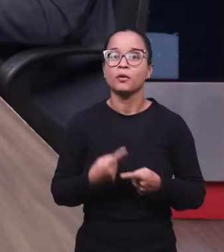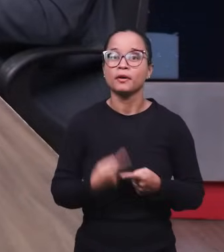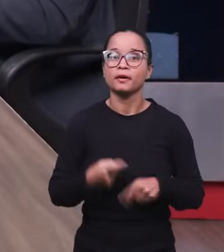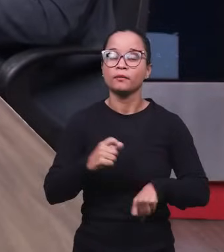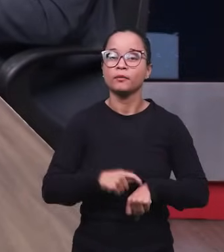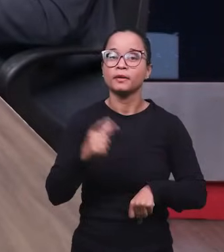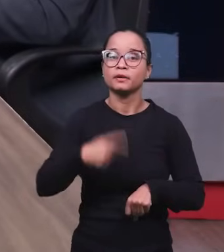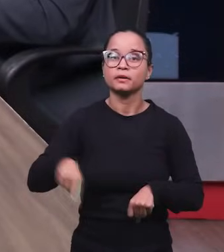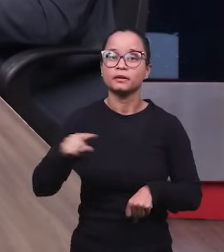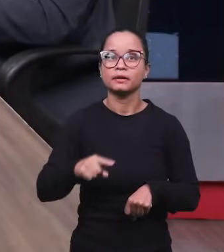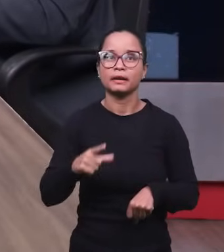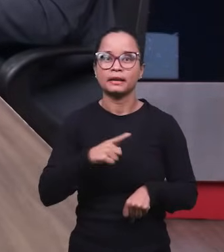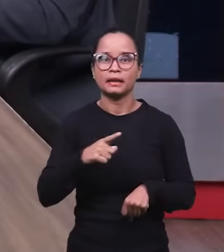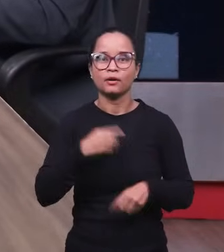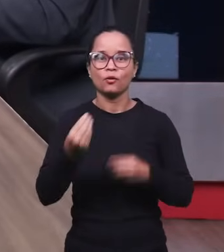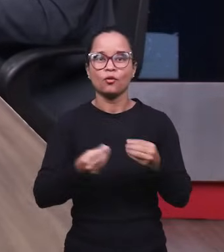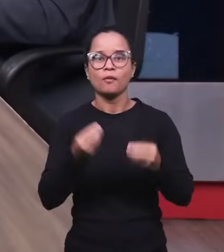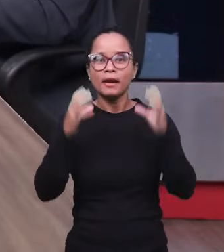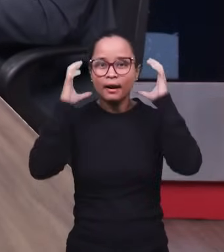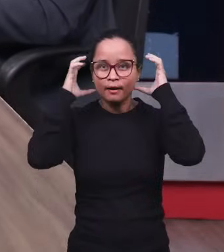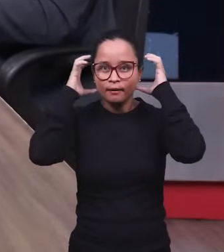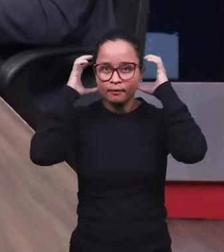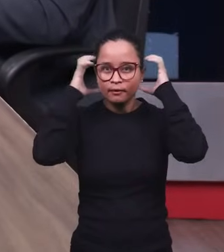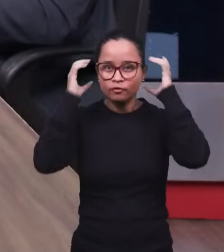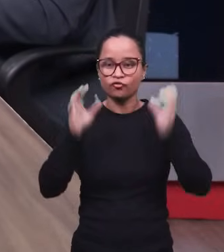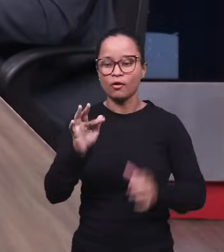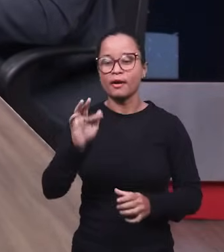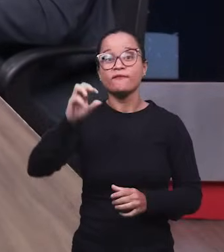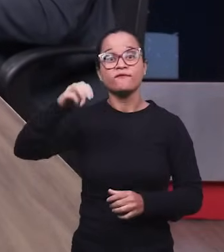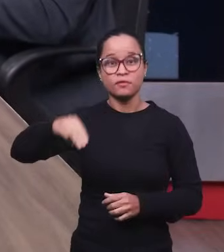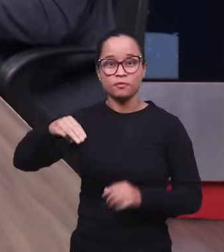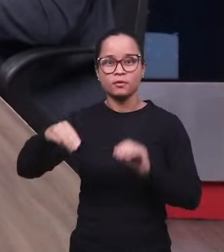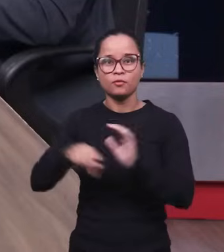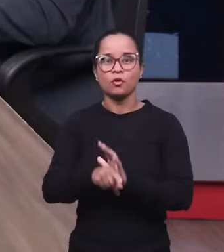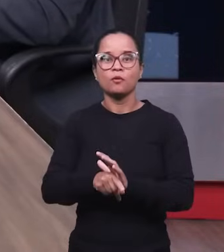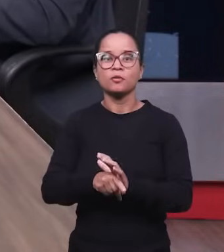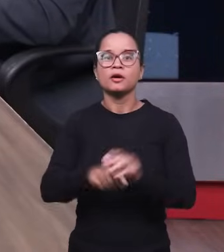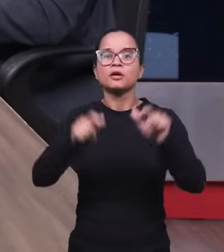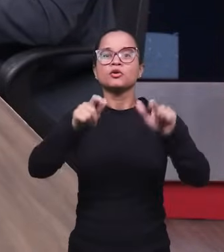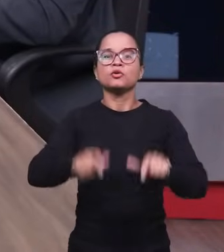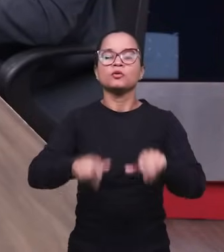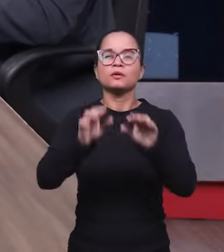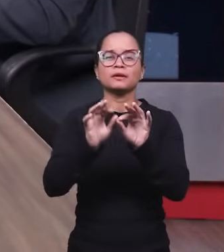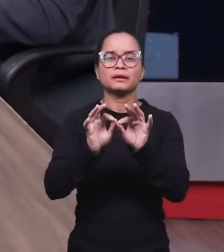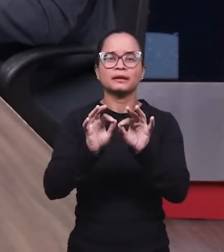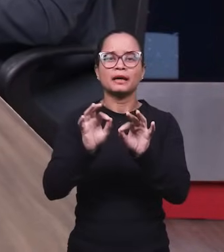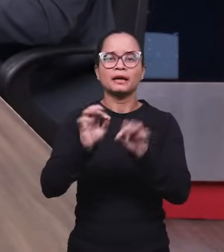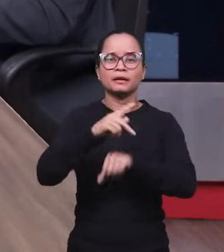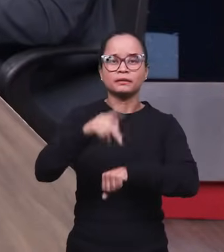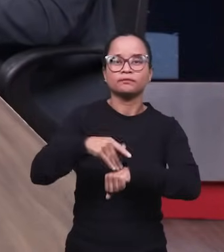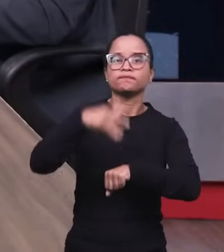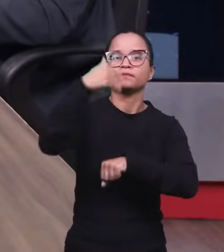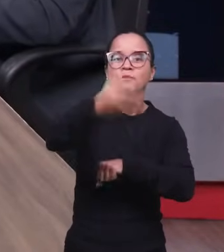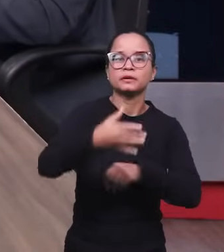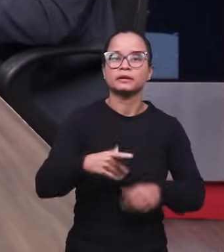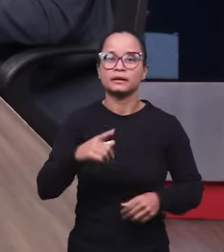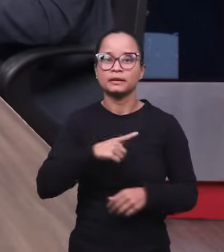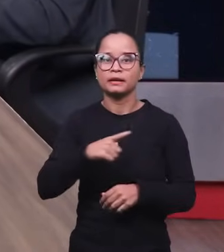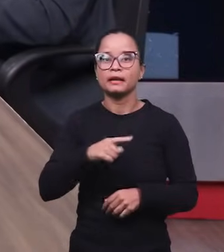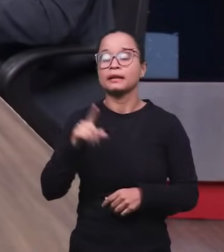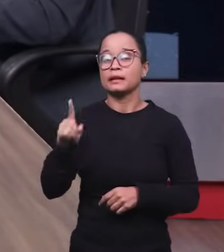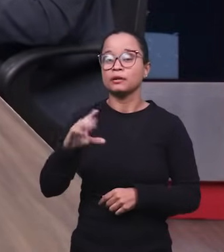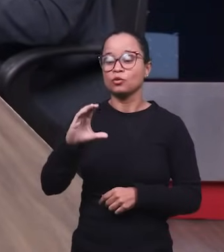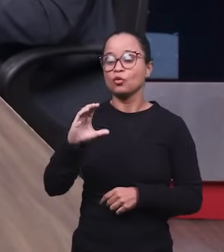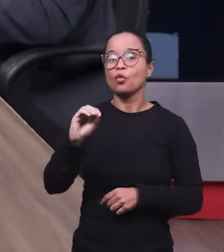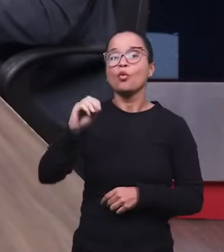conseguimos fazer isso por transmissão via rádio FM em vários locais lá fora. O mais antigo que nós temos é no Congo, na